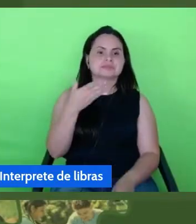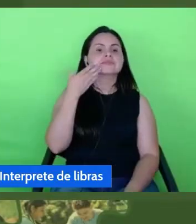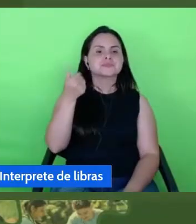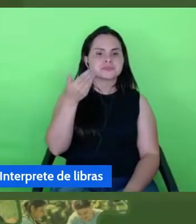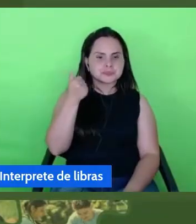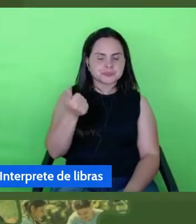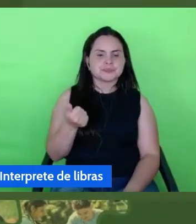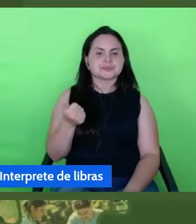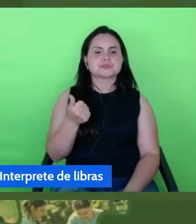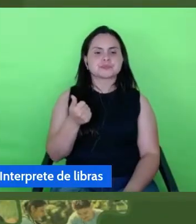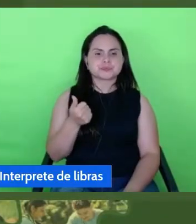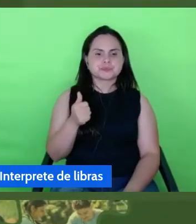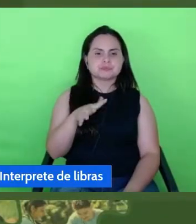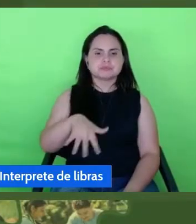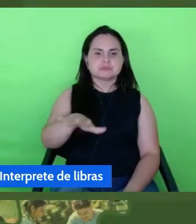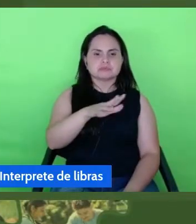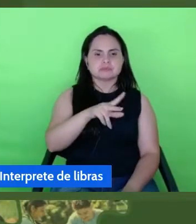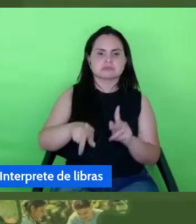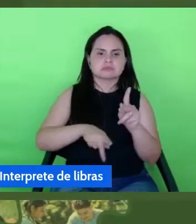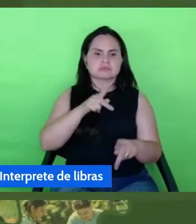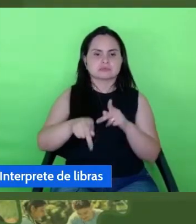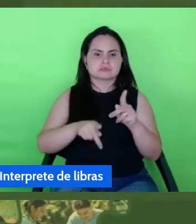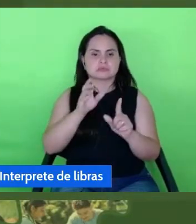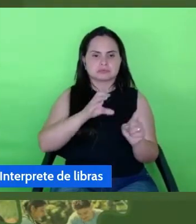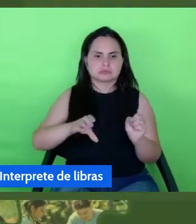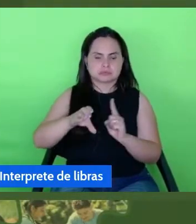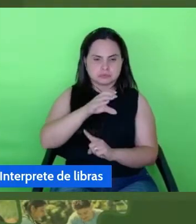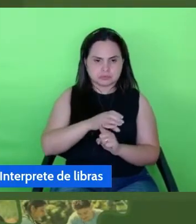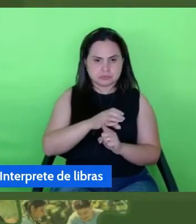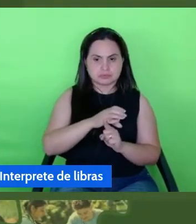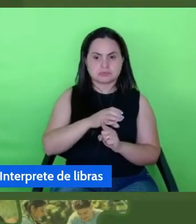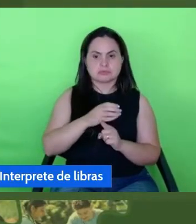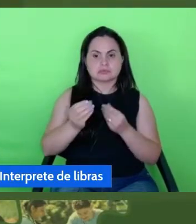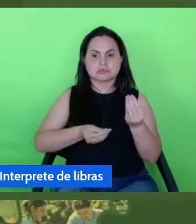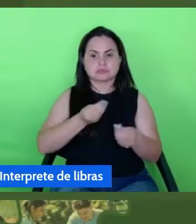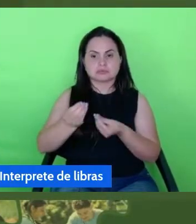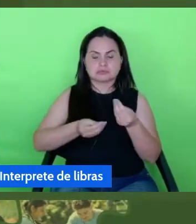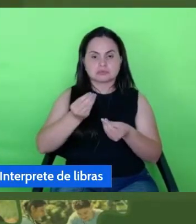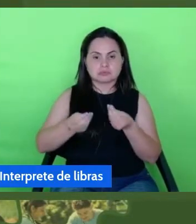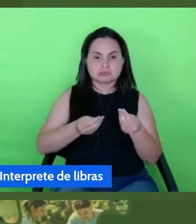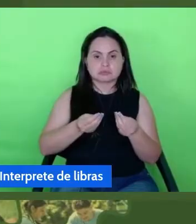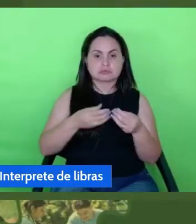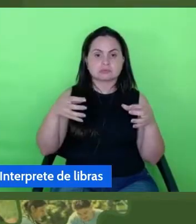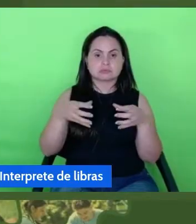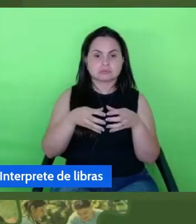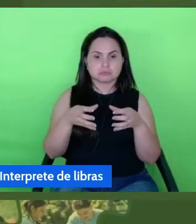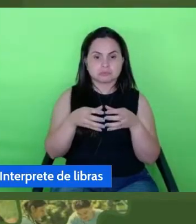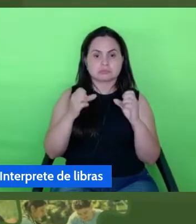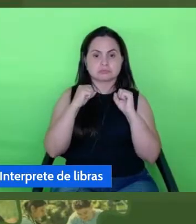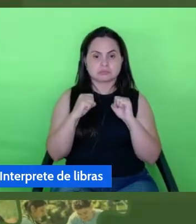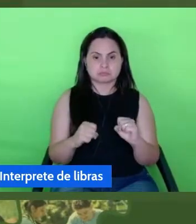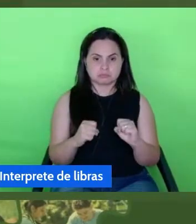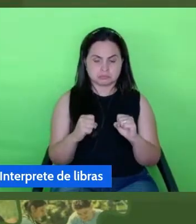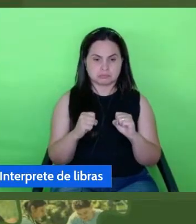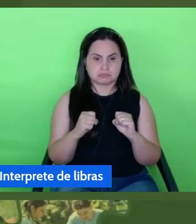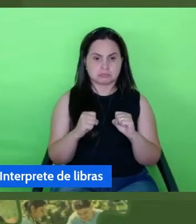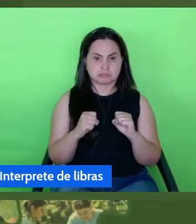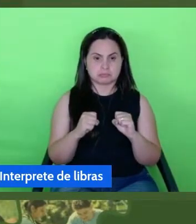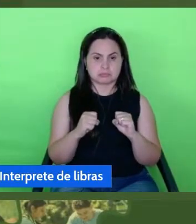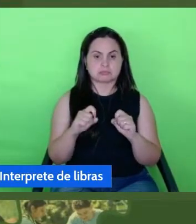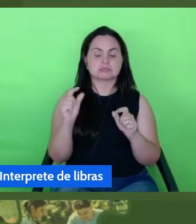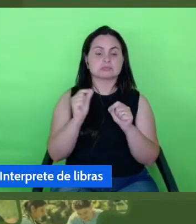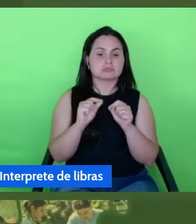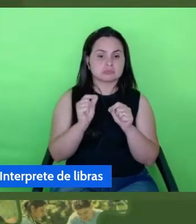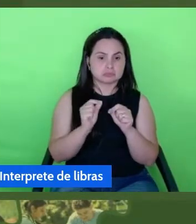da população, da comunidade. Como é que o time pode fazer